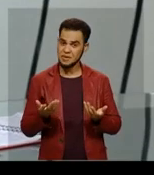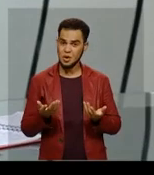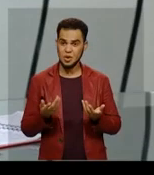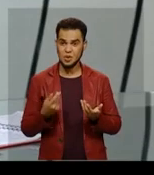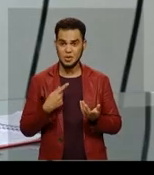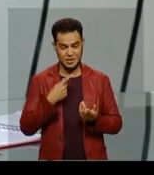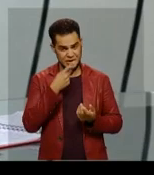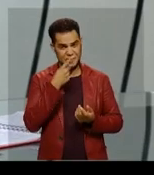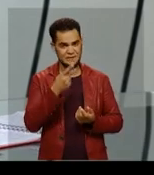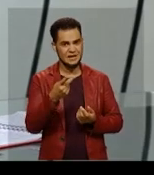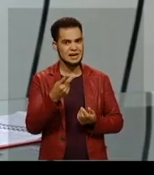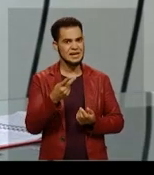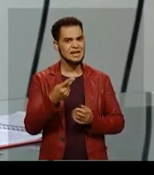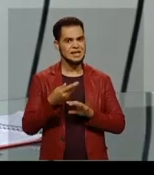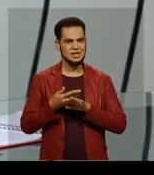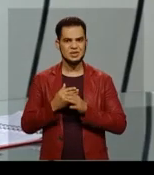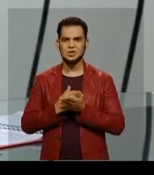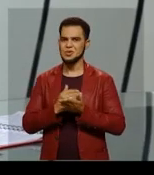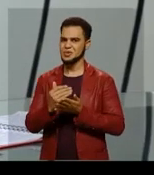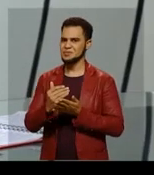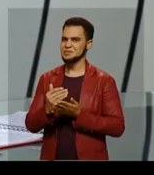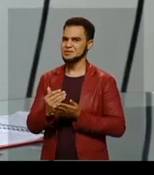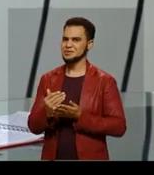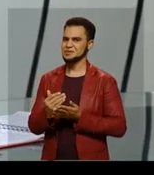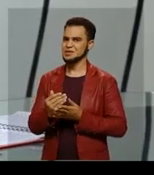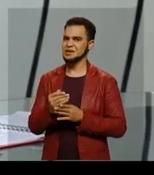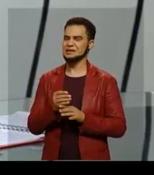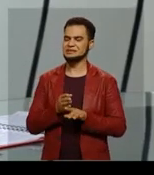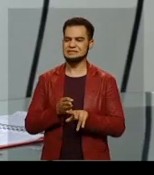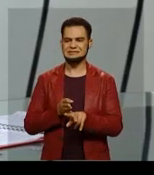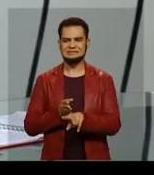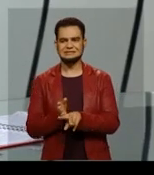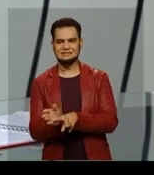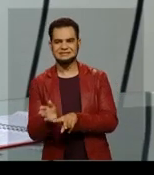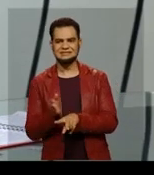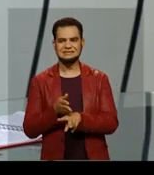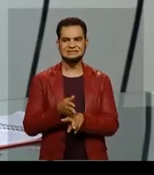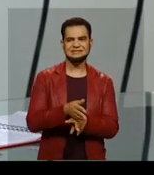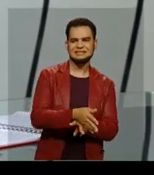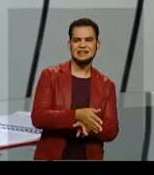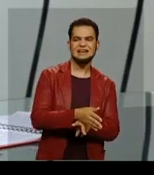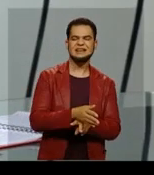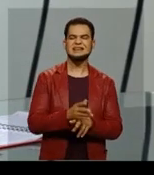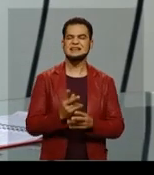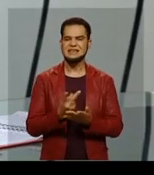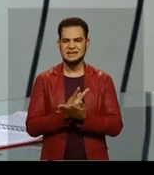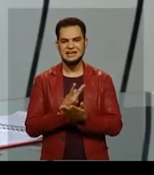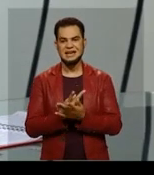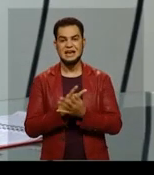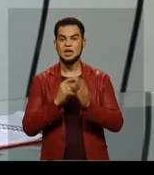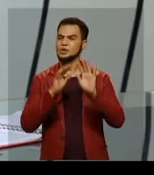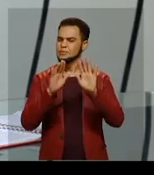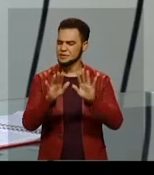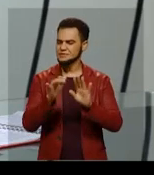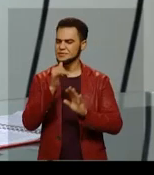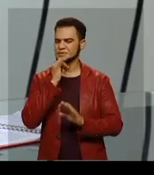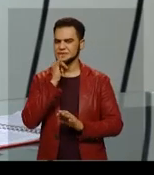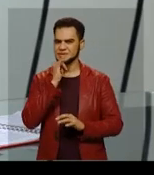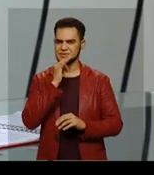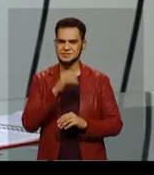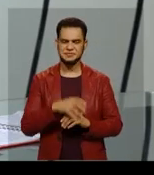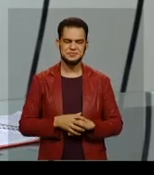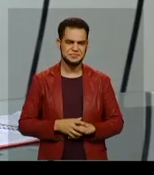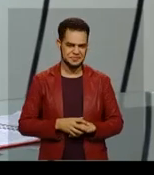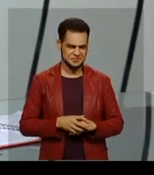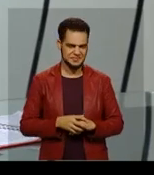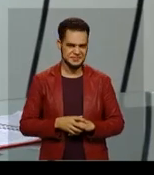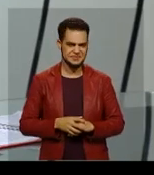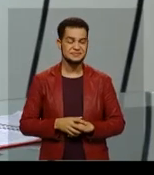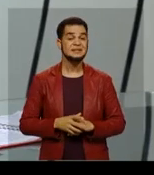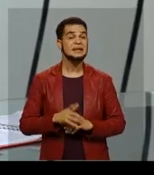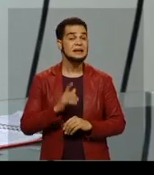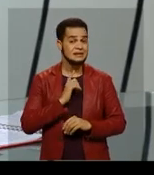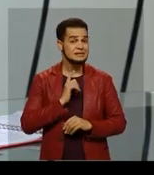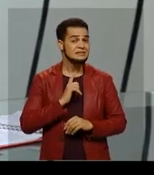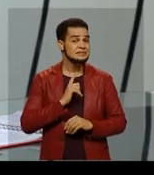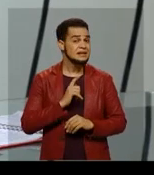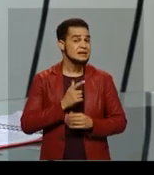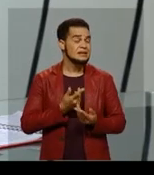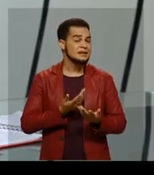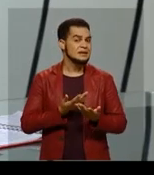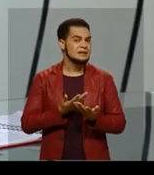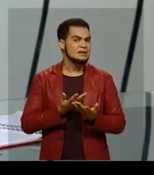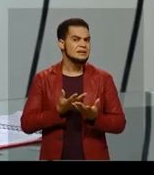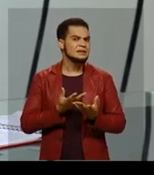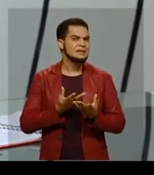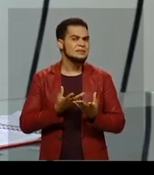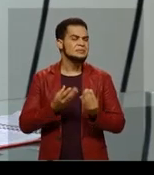errado, né? Mas vamos lá aqui, entre aspas. Por exemplo, existe muita ambiguidade